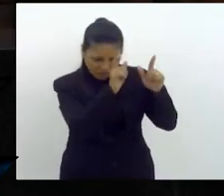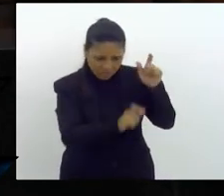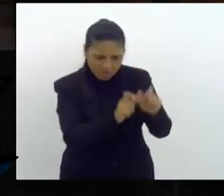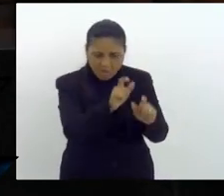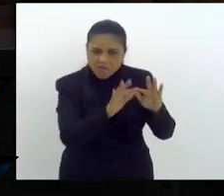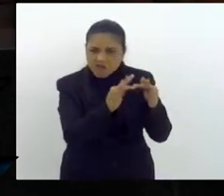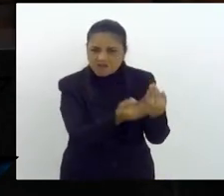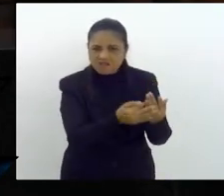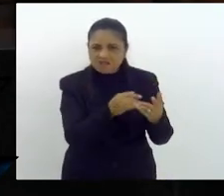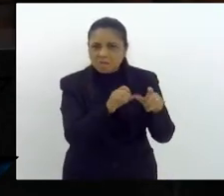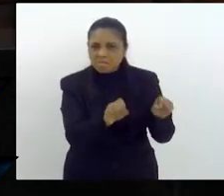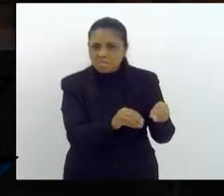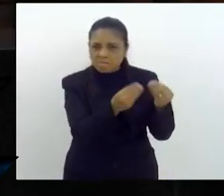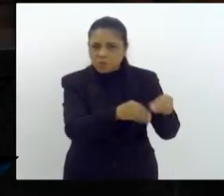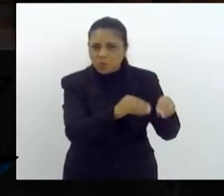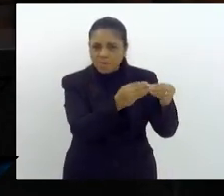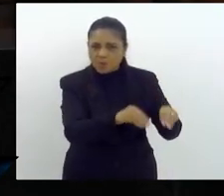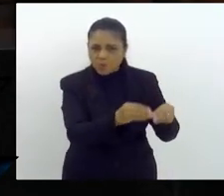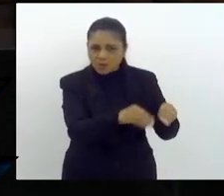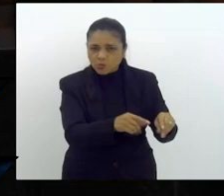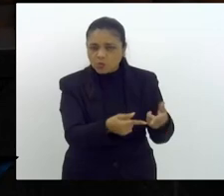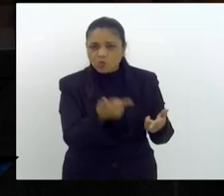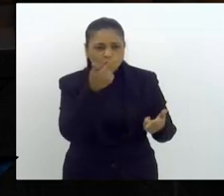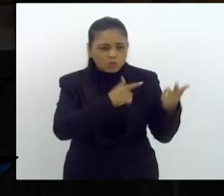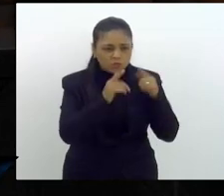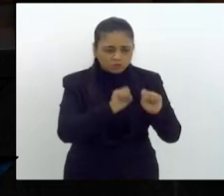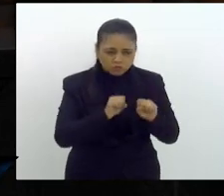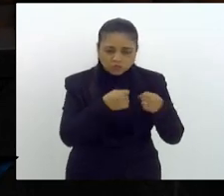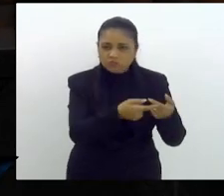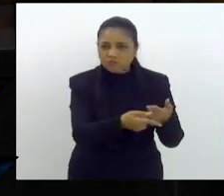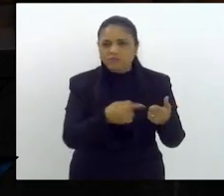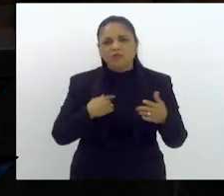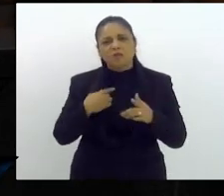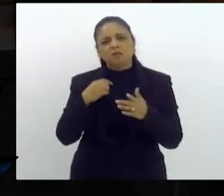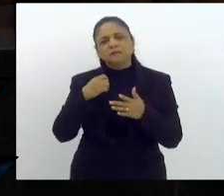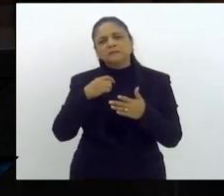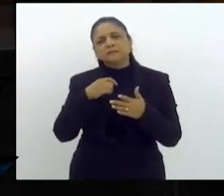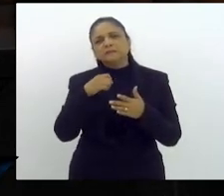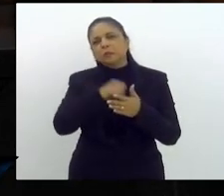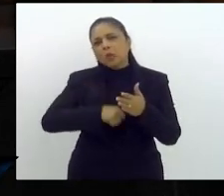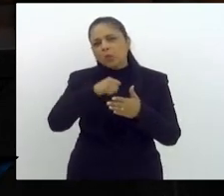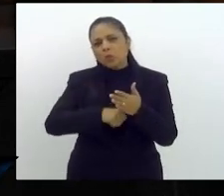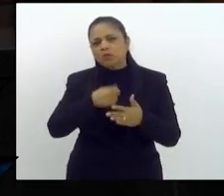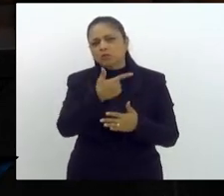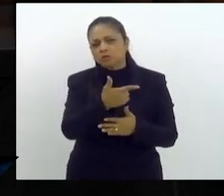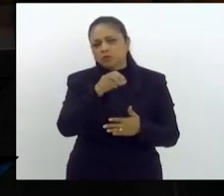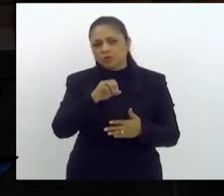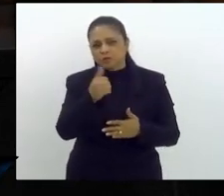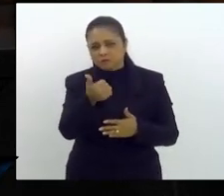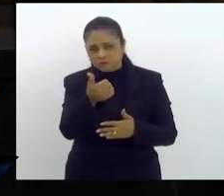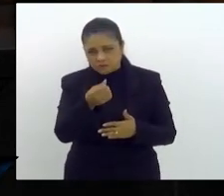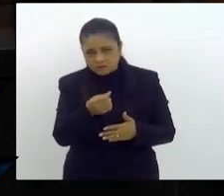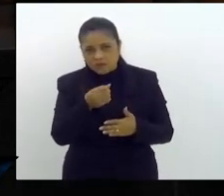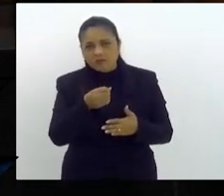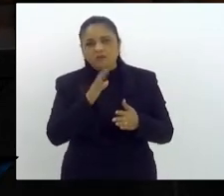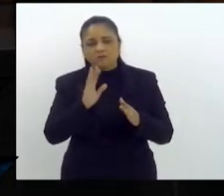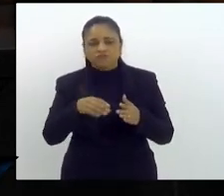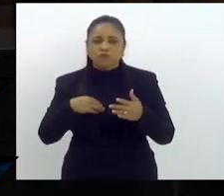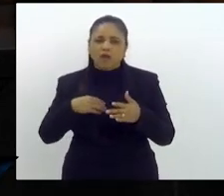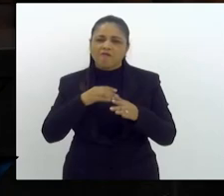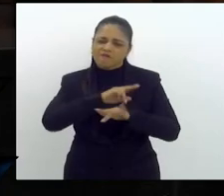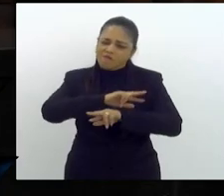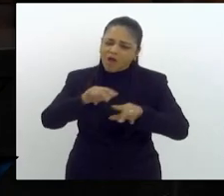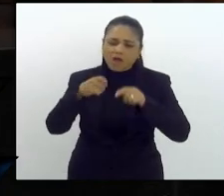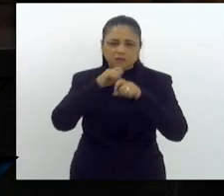eu acompanho junto ao centro defesa Direitos Humanos essa luta desde 2016 ele já estavam nessa luta Quando eu cheguei já fizemos várias